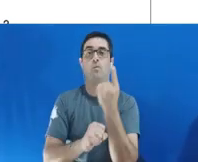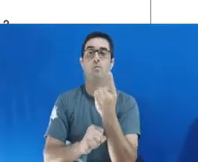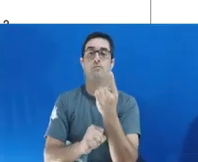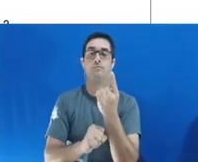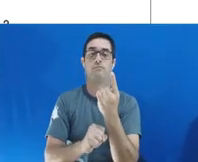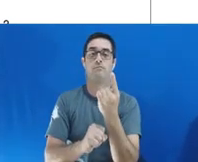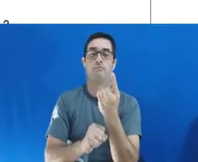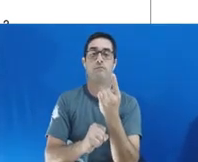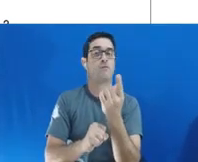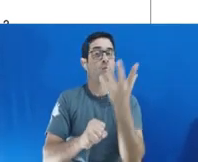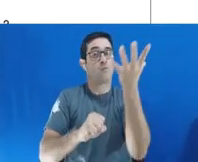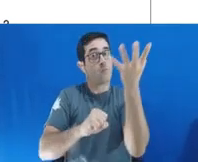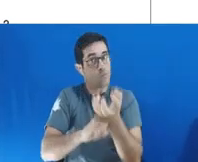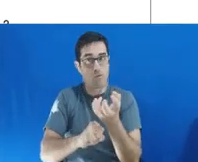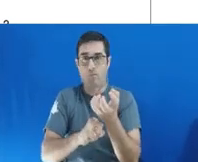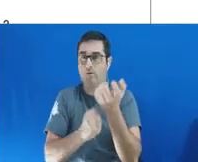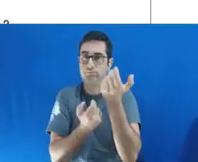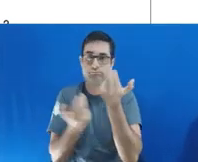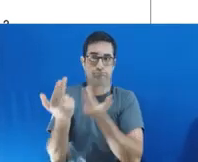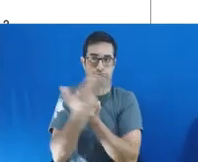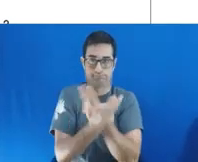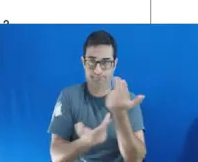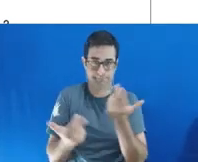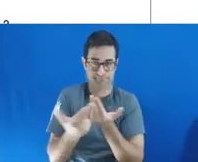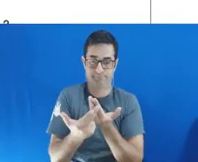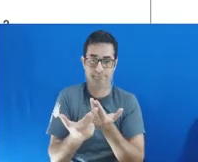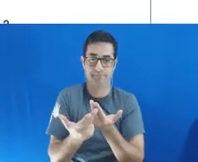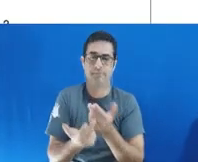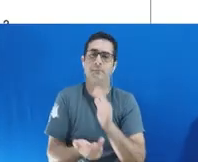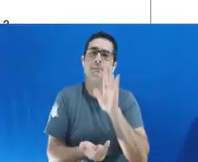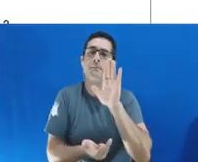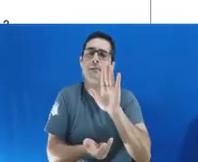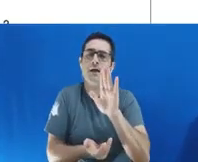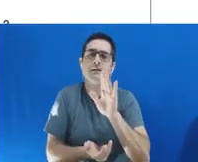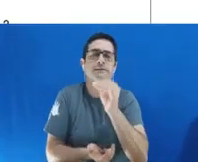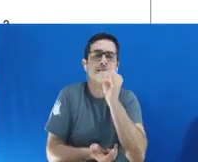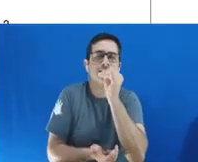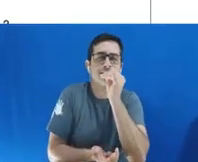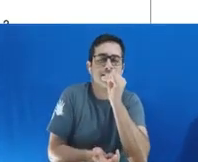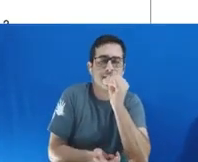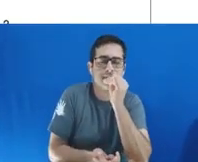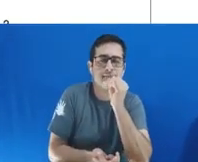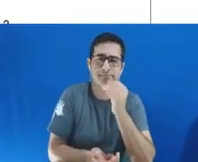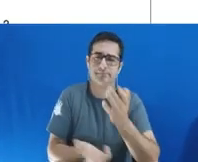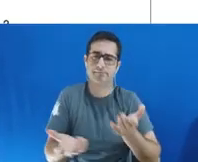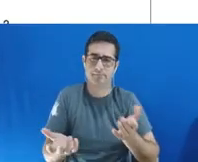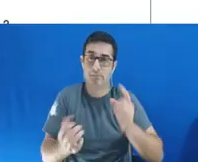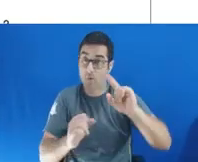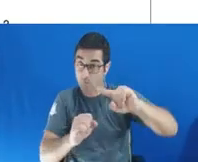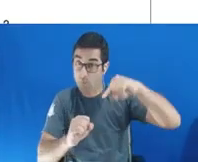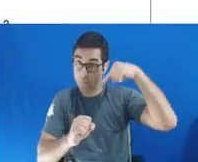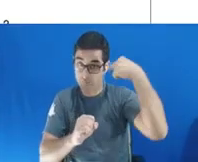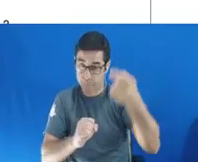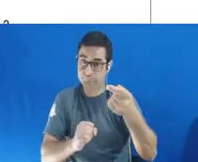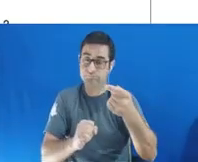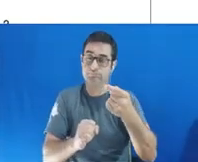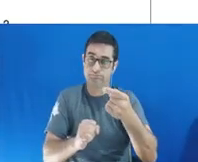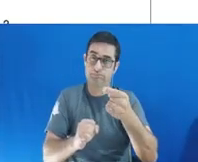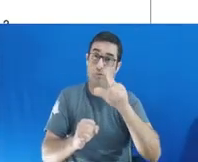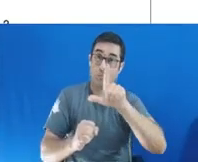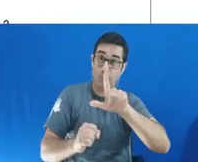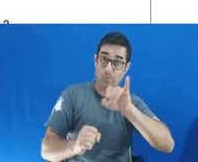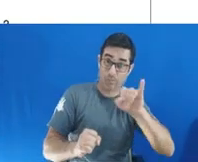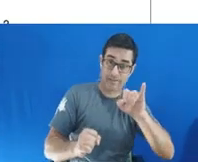sentem a atração igual entre eles. Agora, por exemplo, para os próximos elementos, que vão